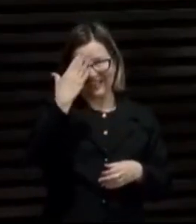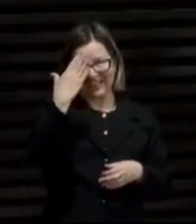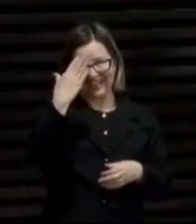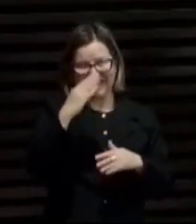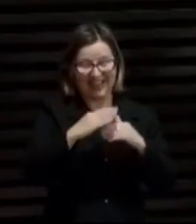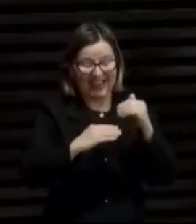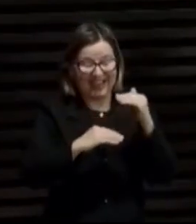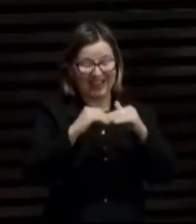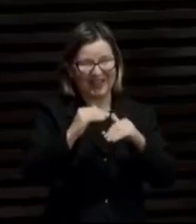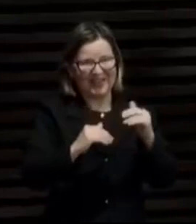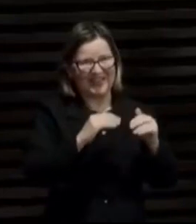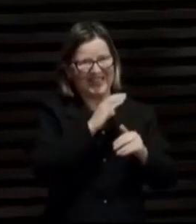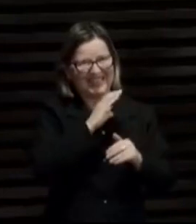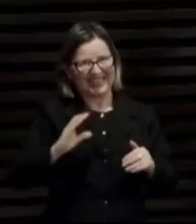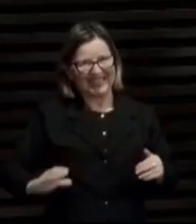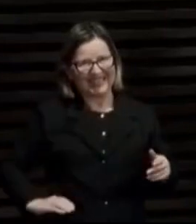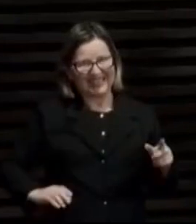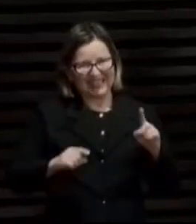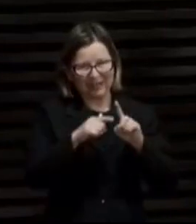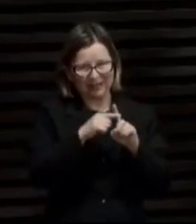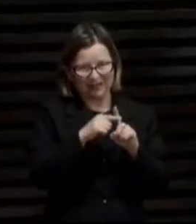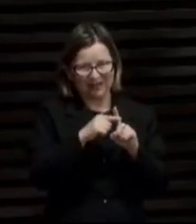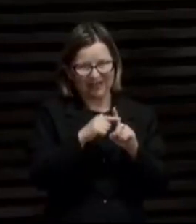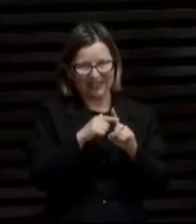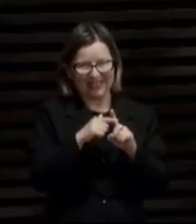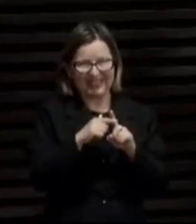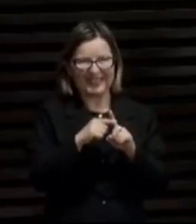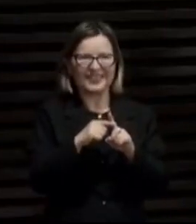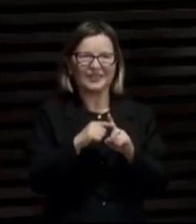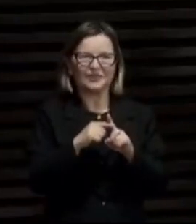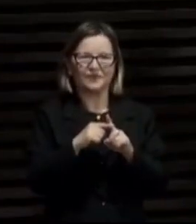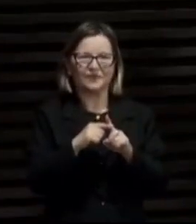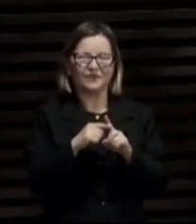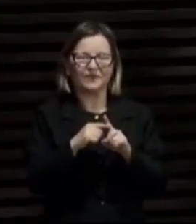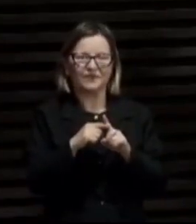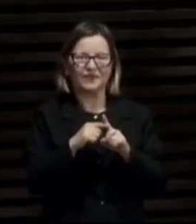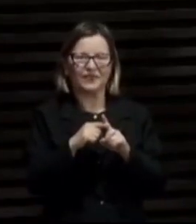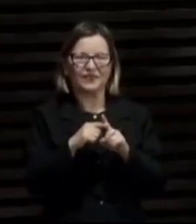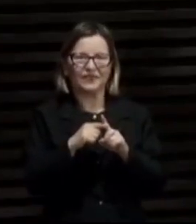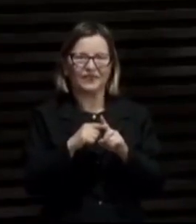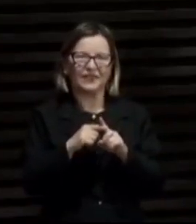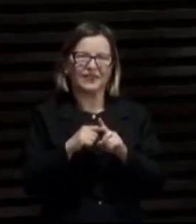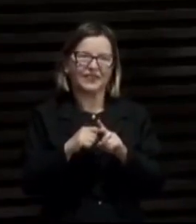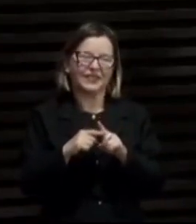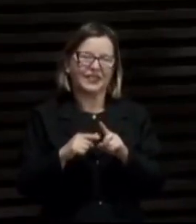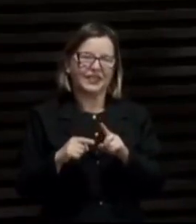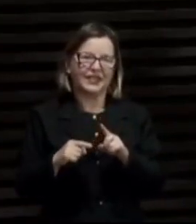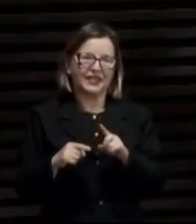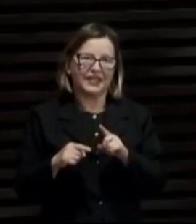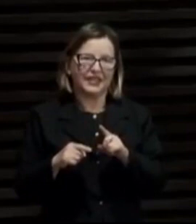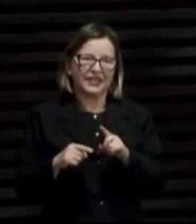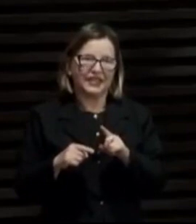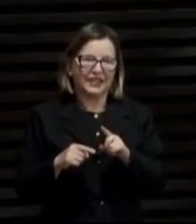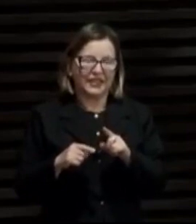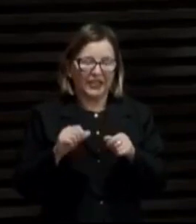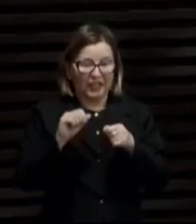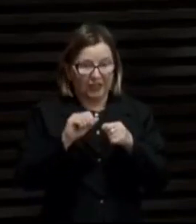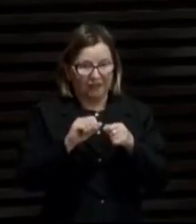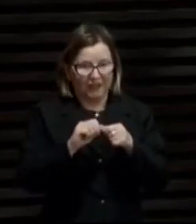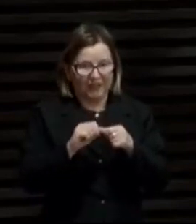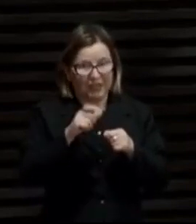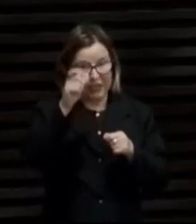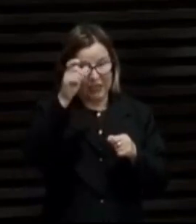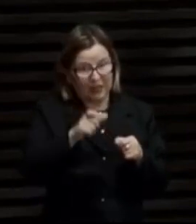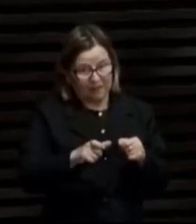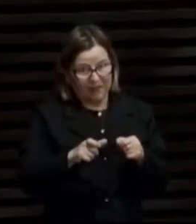de Cristo na cruz. E assim tornar o regenerado a semelhança de Jesus Cristo. Olha